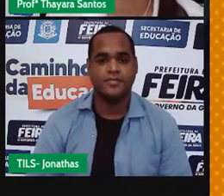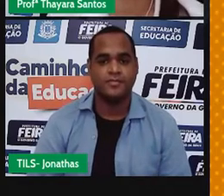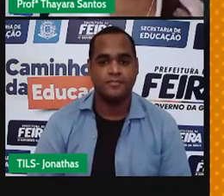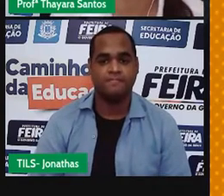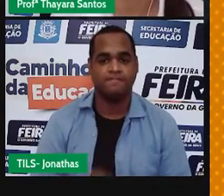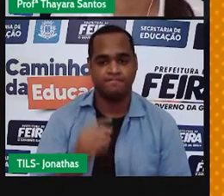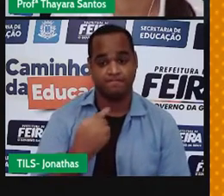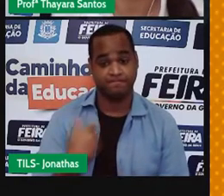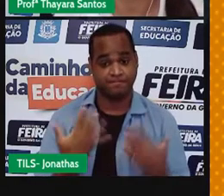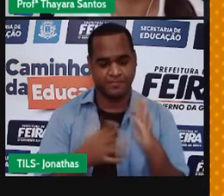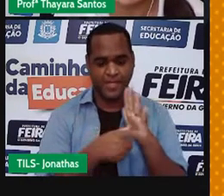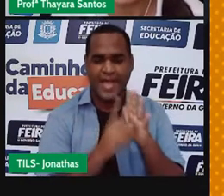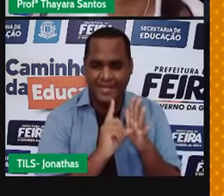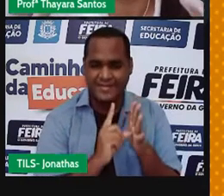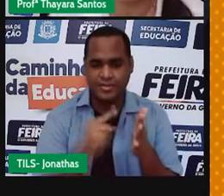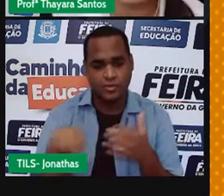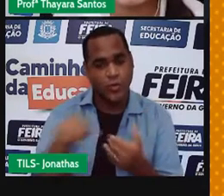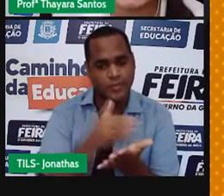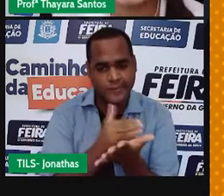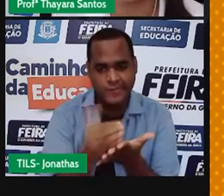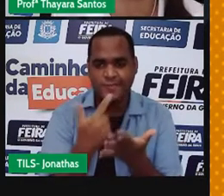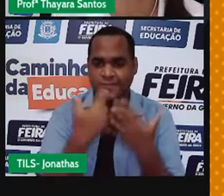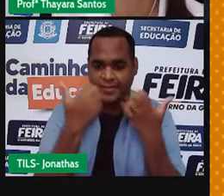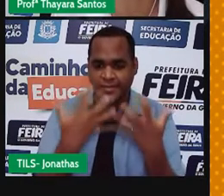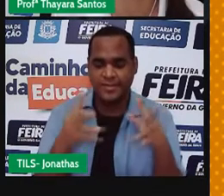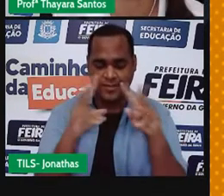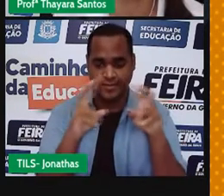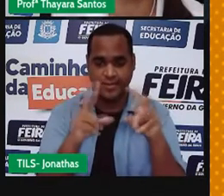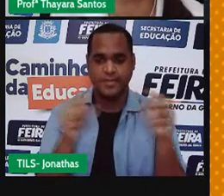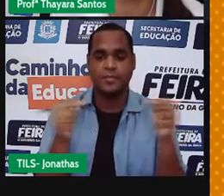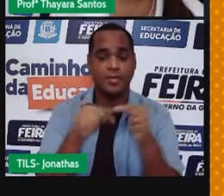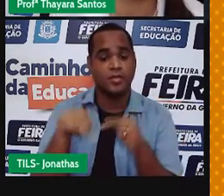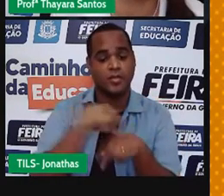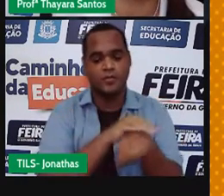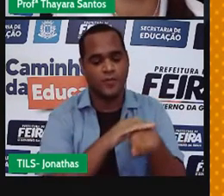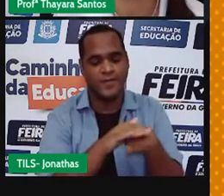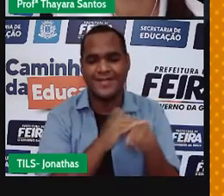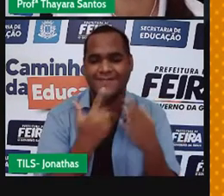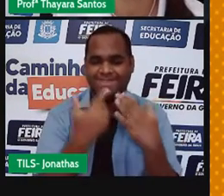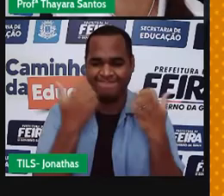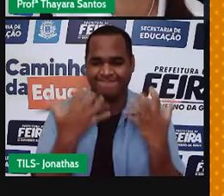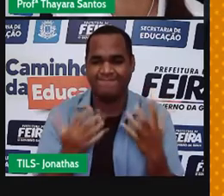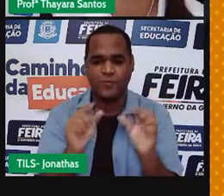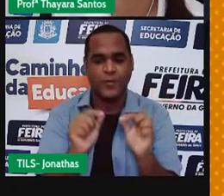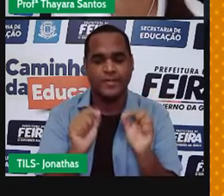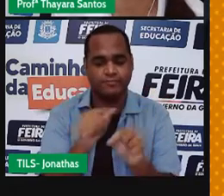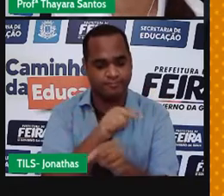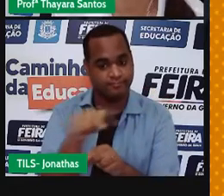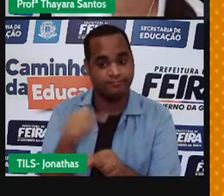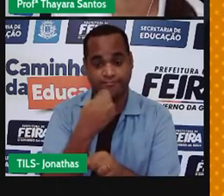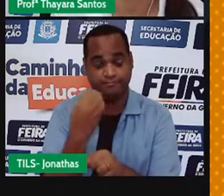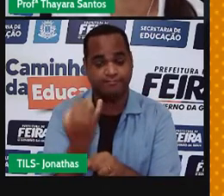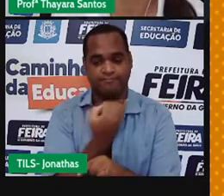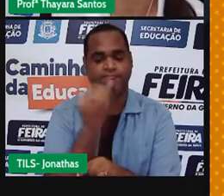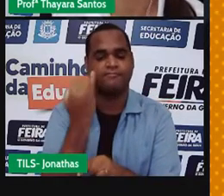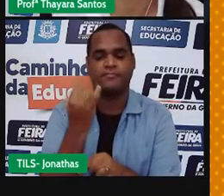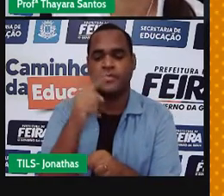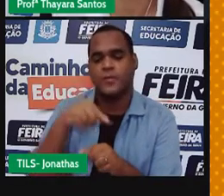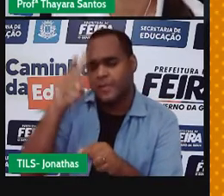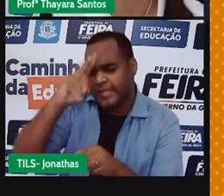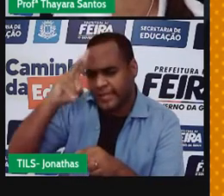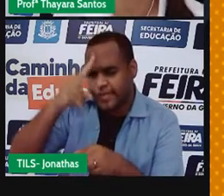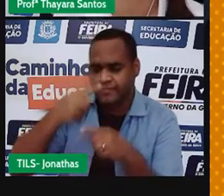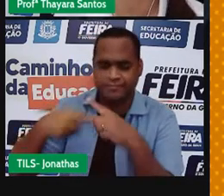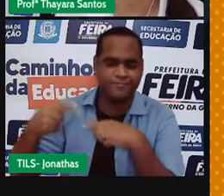o e antes da gente como a sala o assunto dessa semana conversar sobre o assunto desta semana na verdade eu quero relembrar